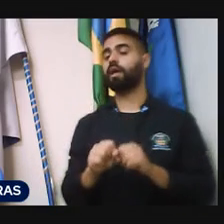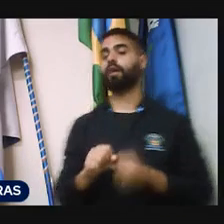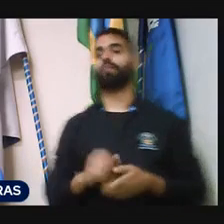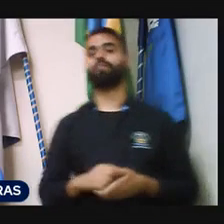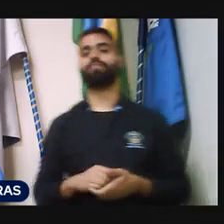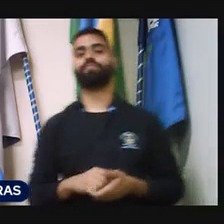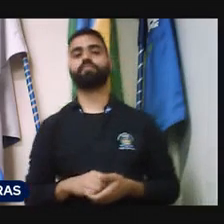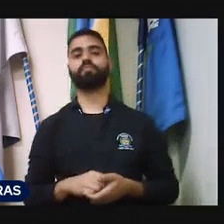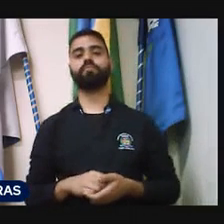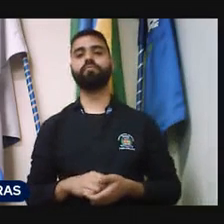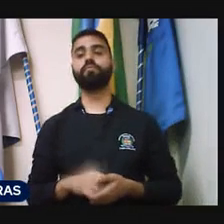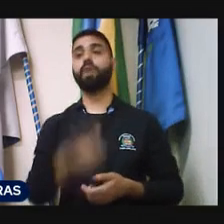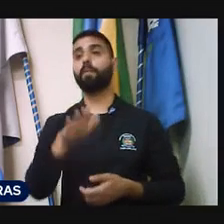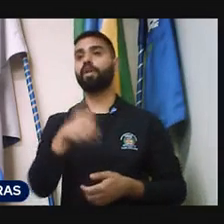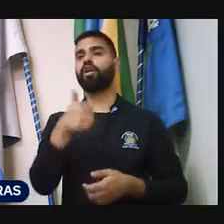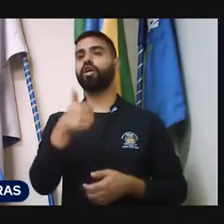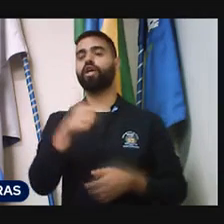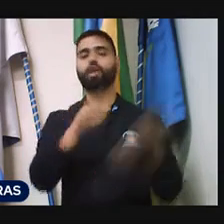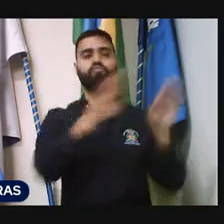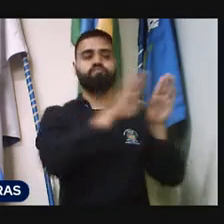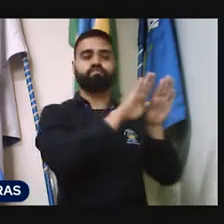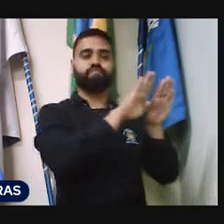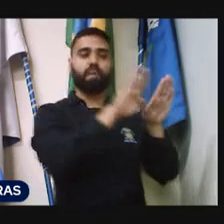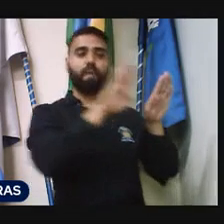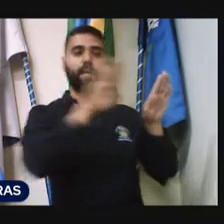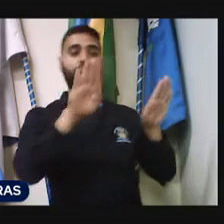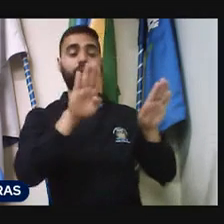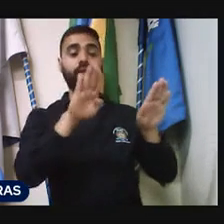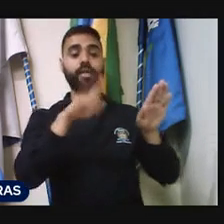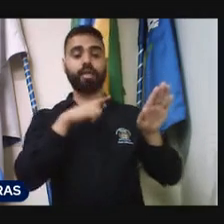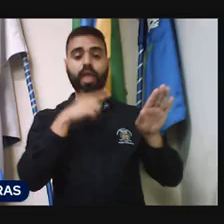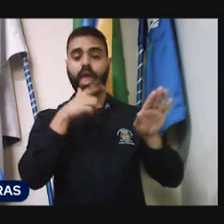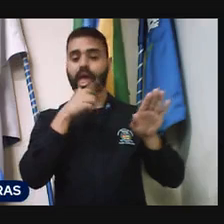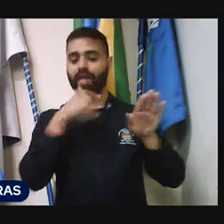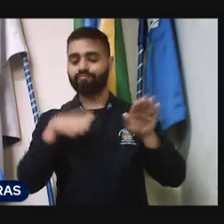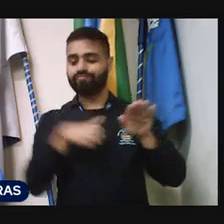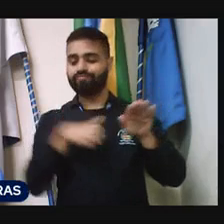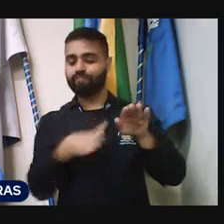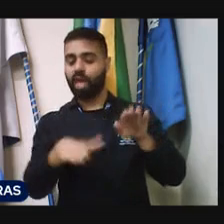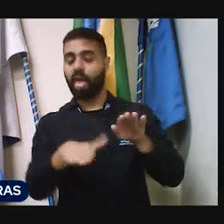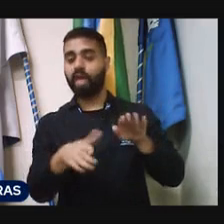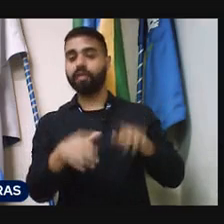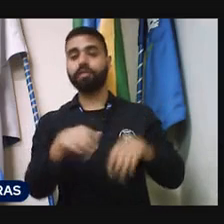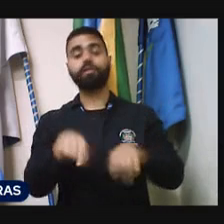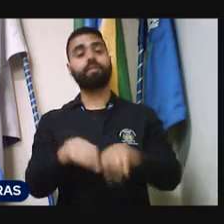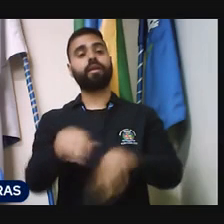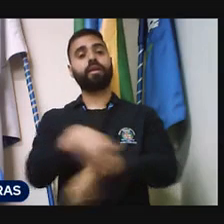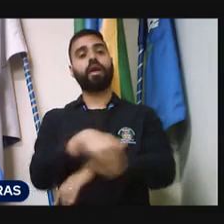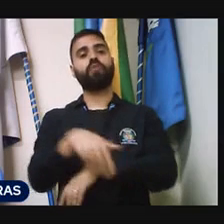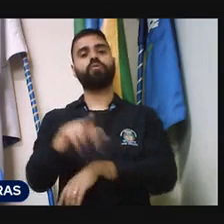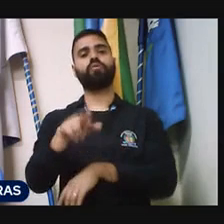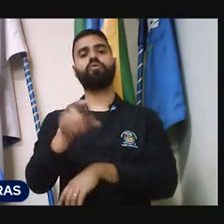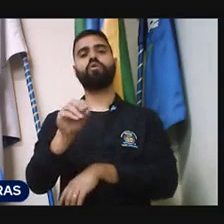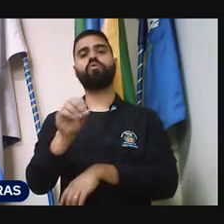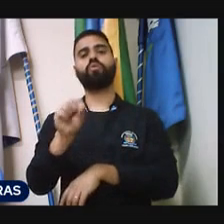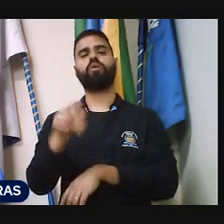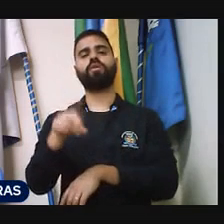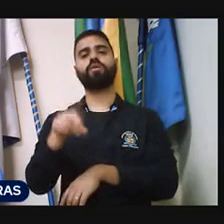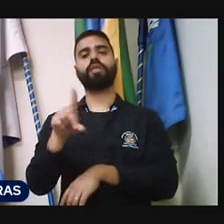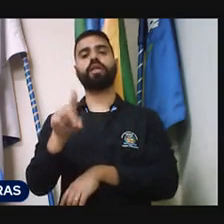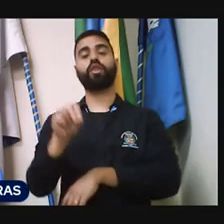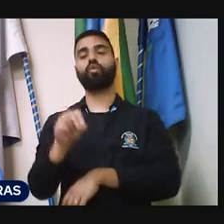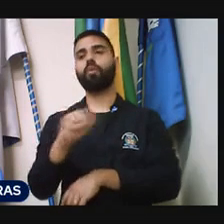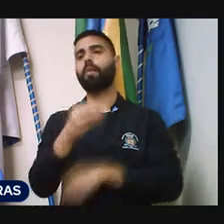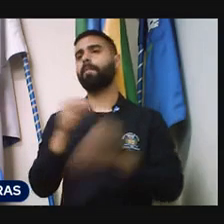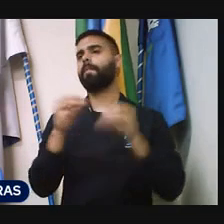melhoria no muro de contenção sobre o Córrego e limpeza geral na rua do Rosendo altura do nº